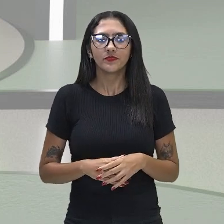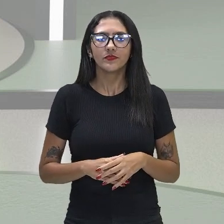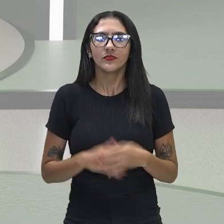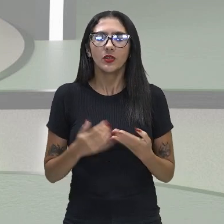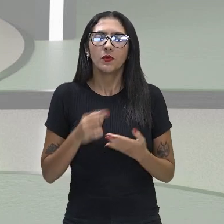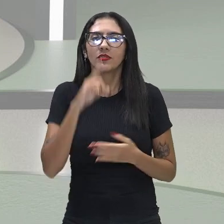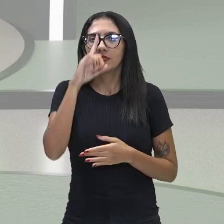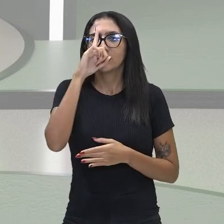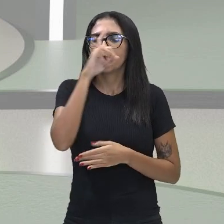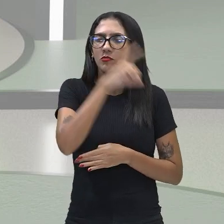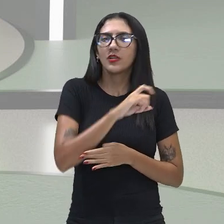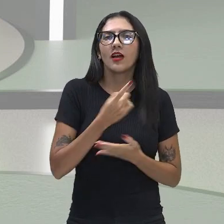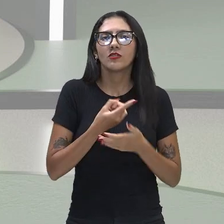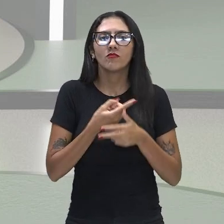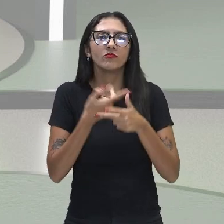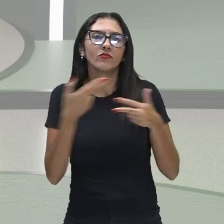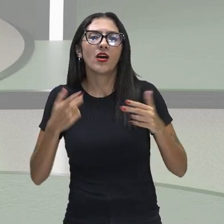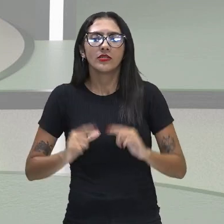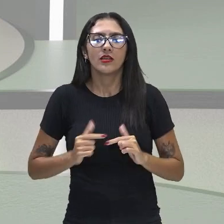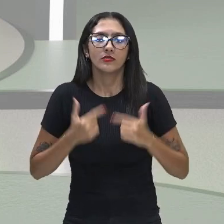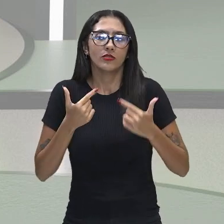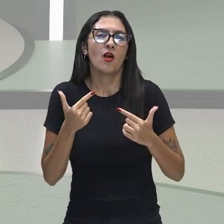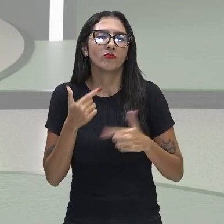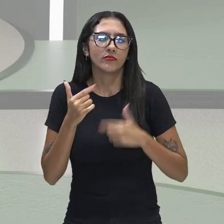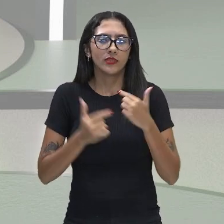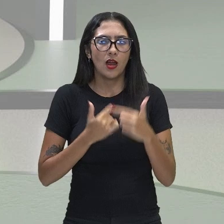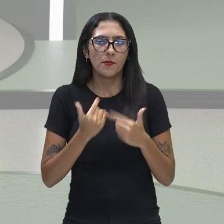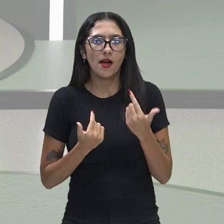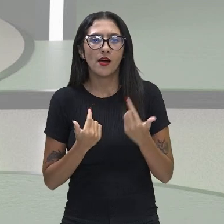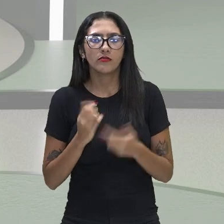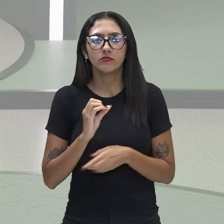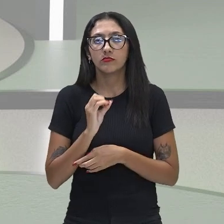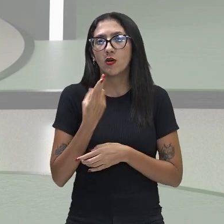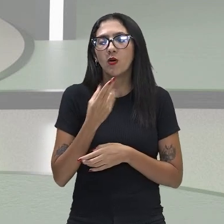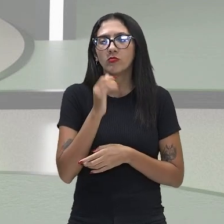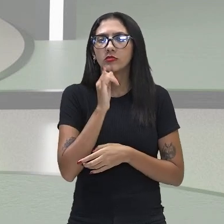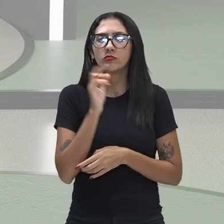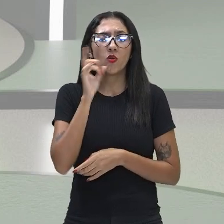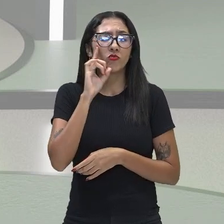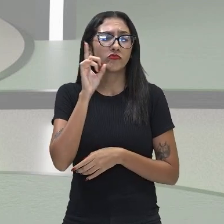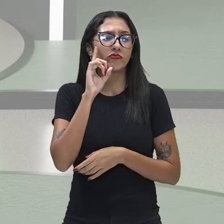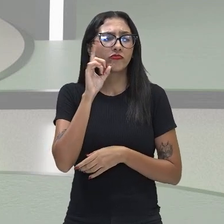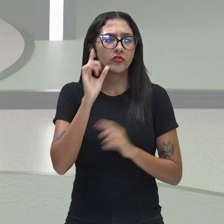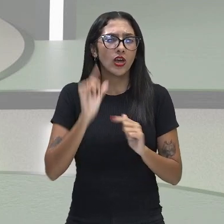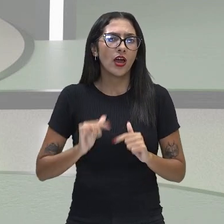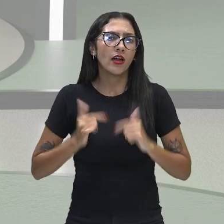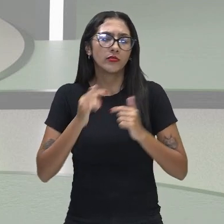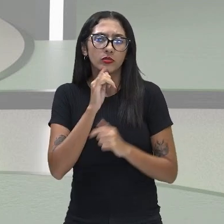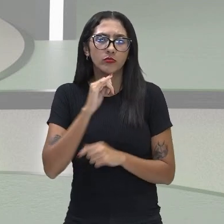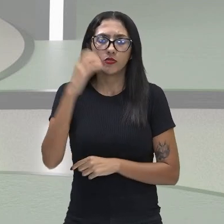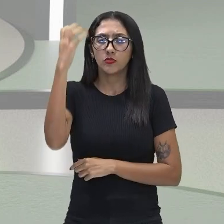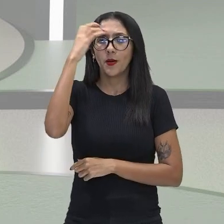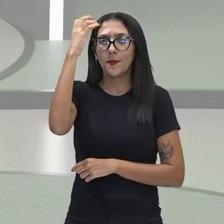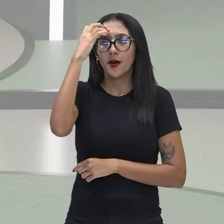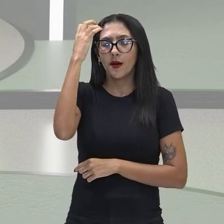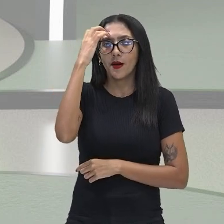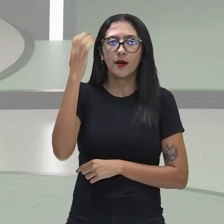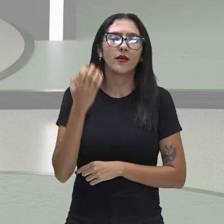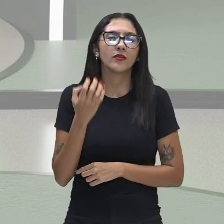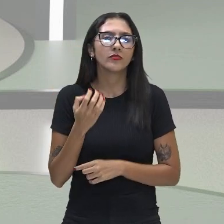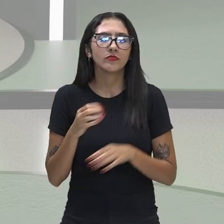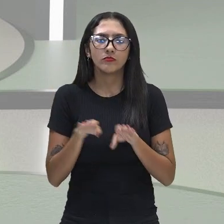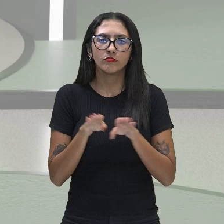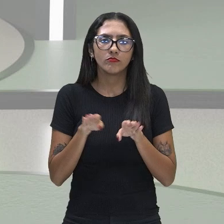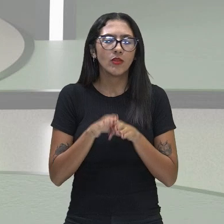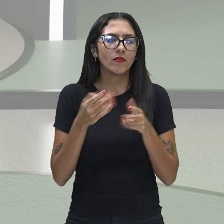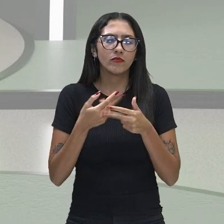realizar as suas tarefas, né, de trabalho ou até mesmo cotidianas, às vezes de tomar banho, suas